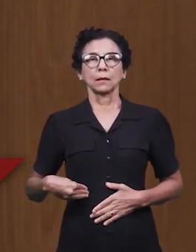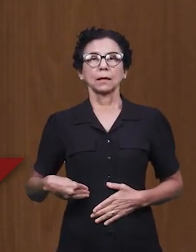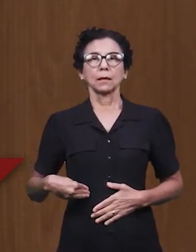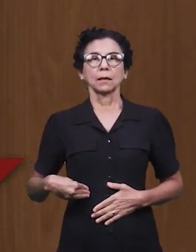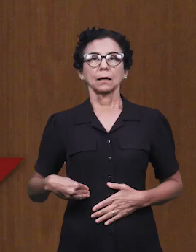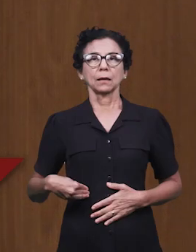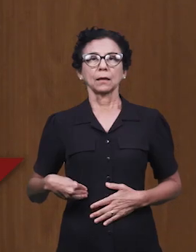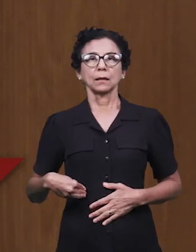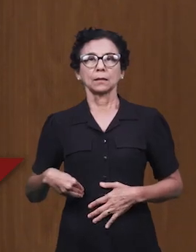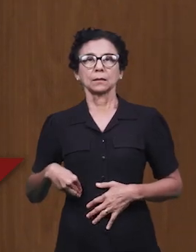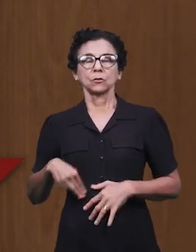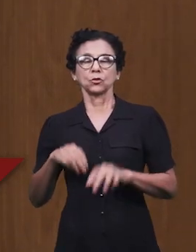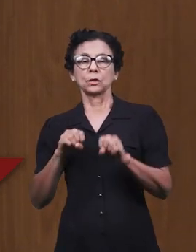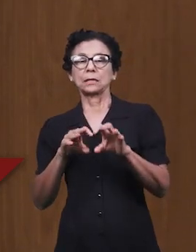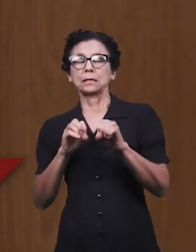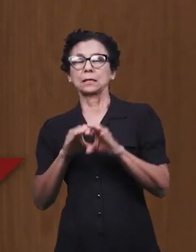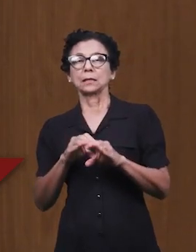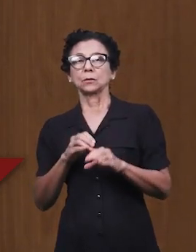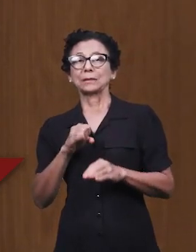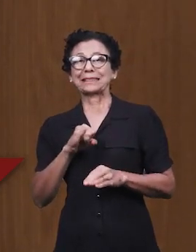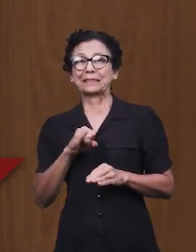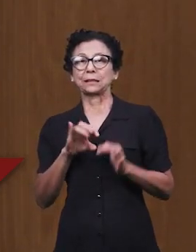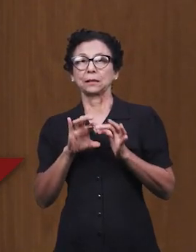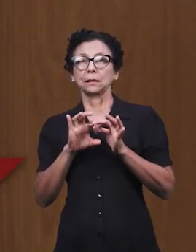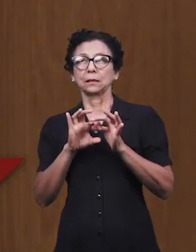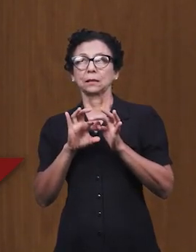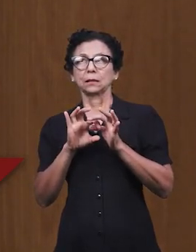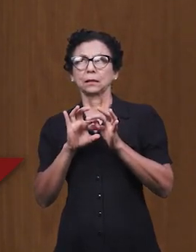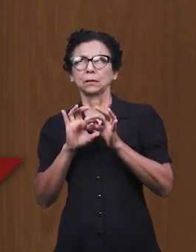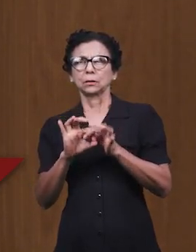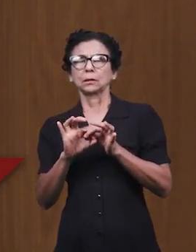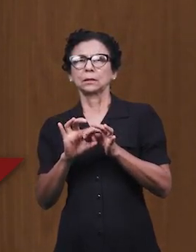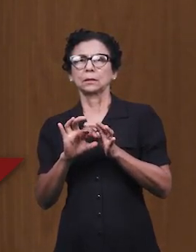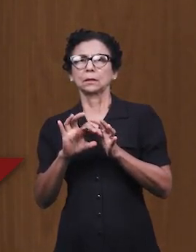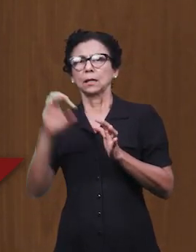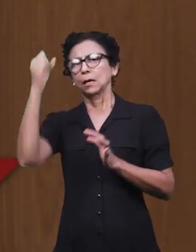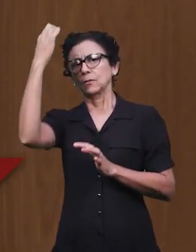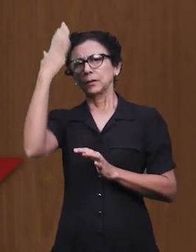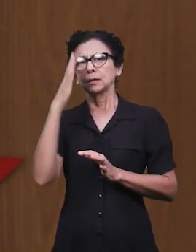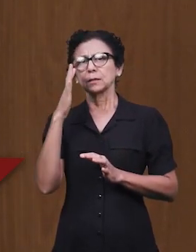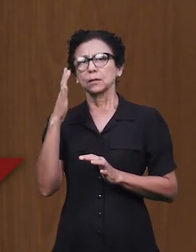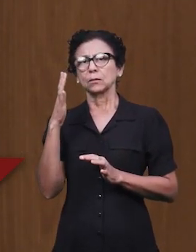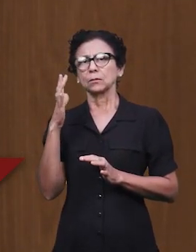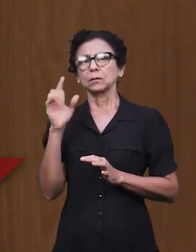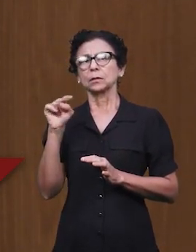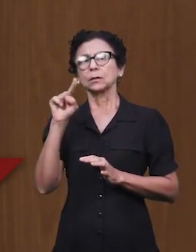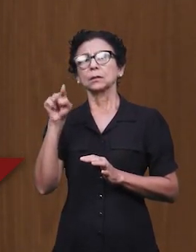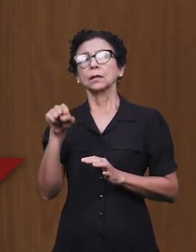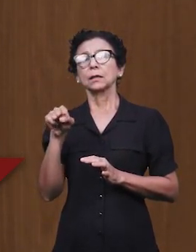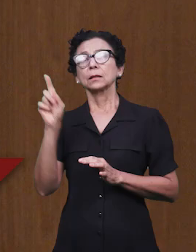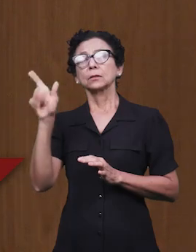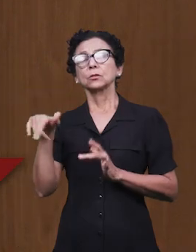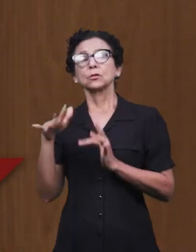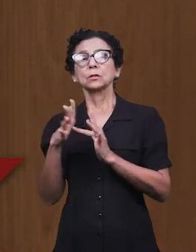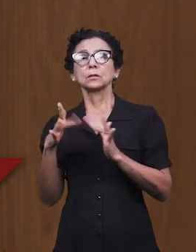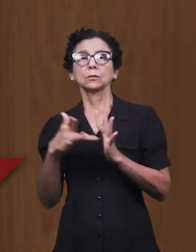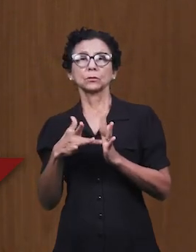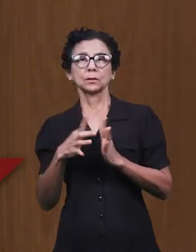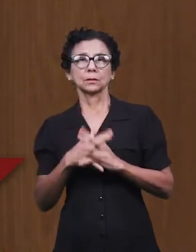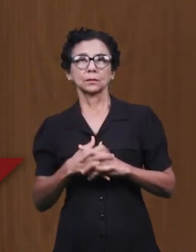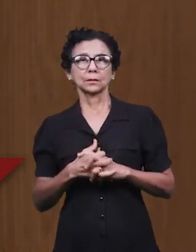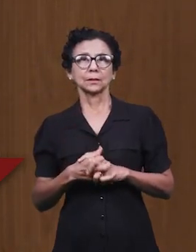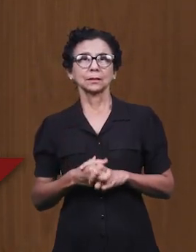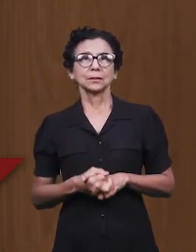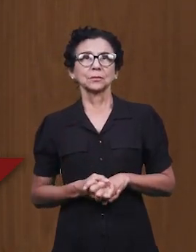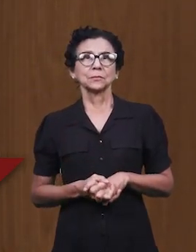quando ela está ligada à revelação, a Jesus. E ele faz questão, e nós vamos ver isso